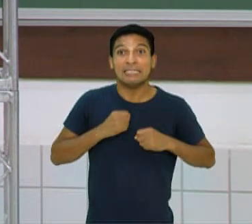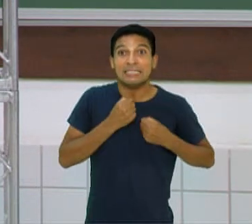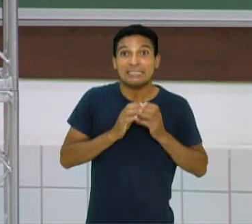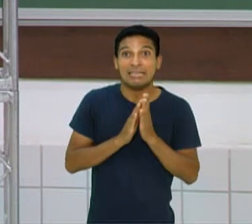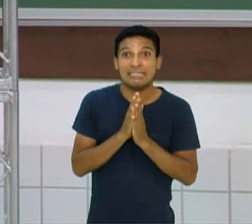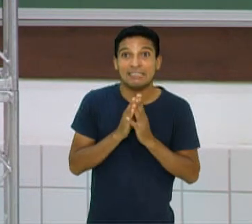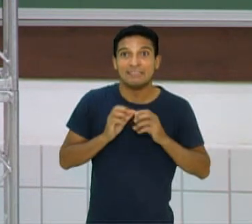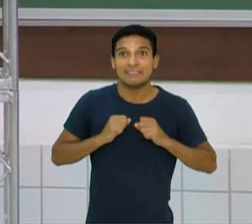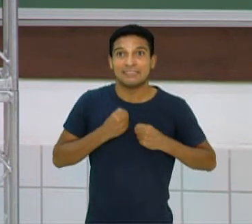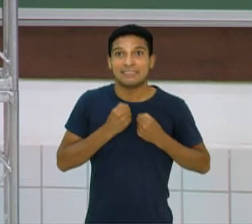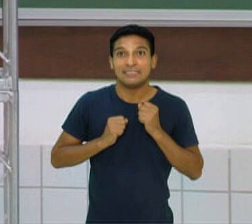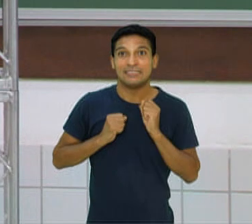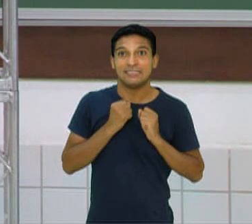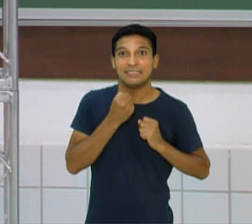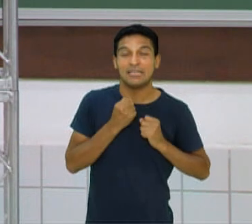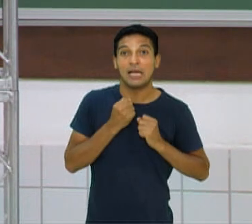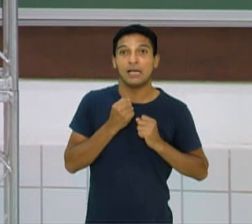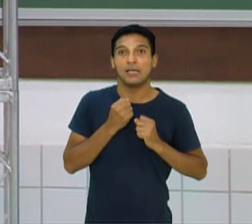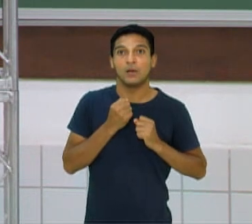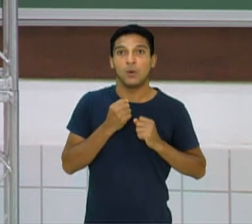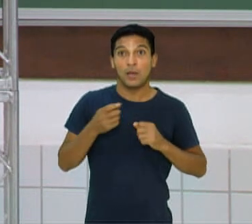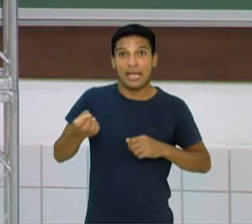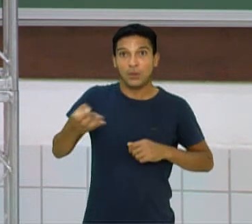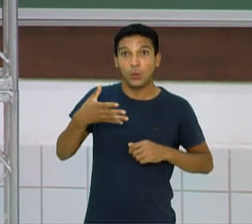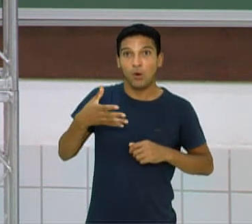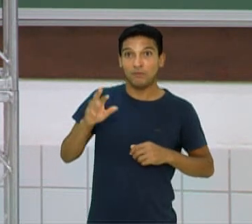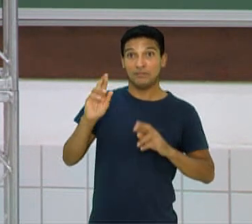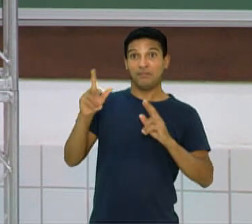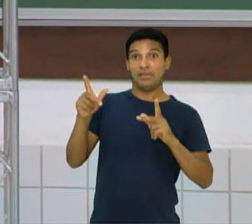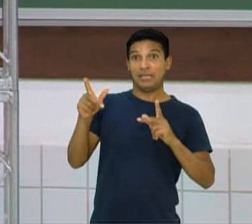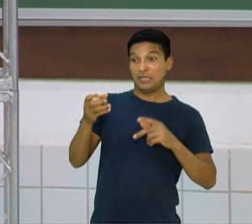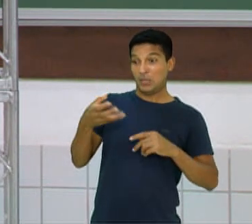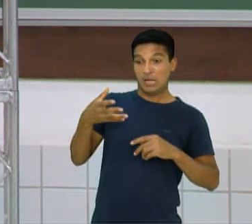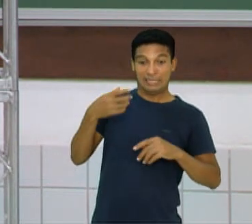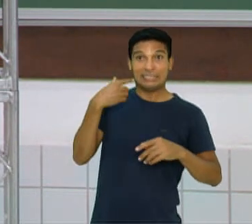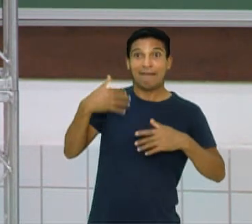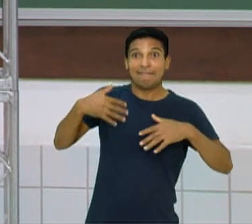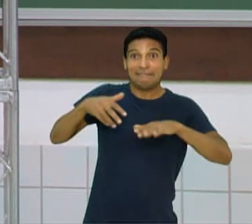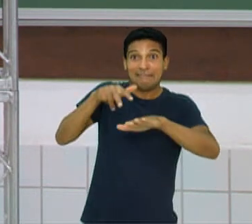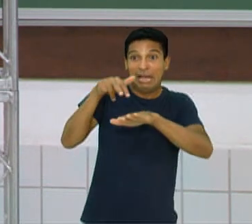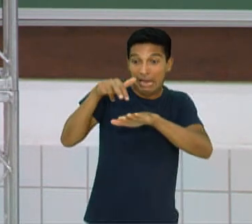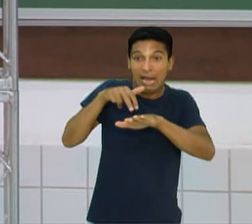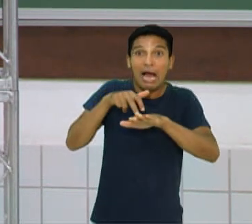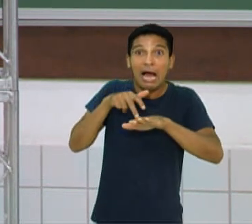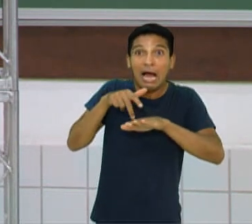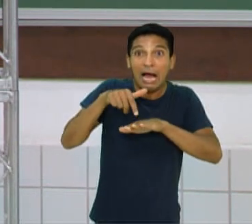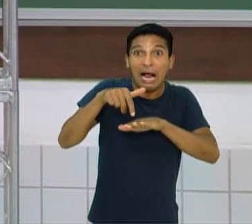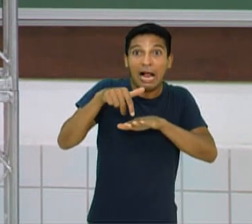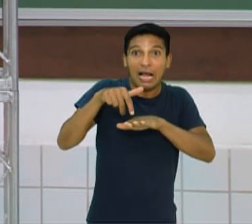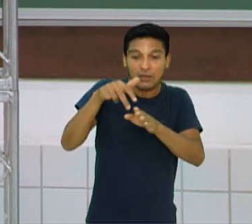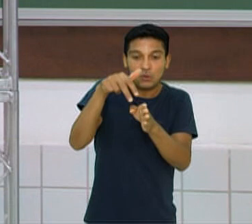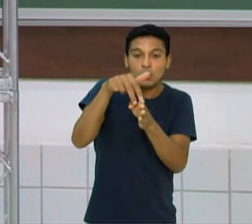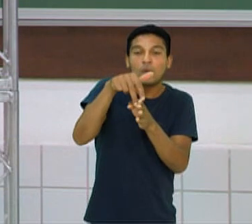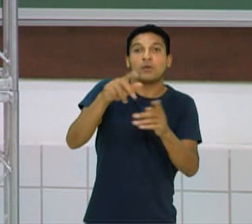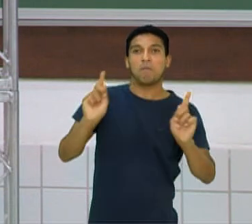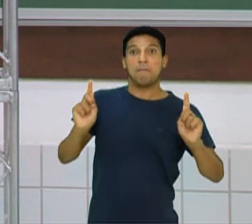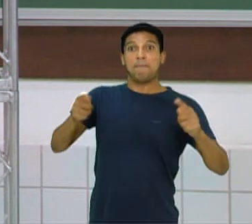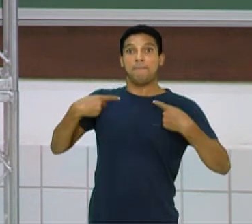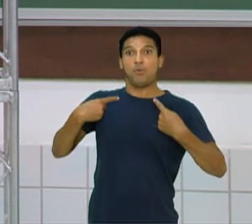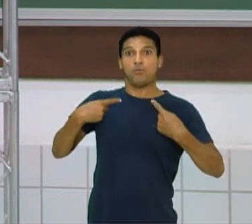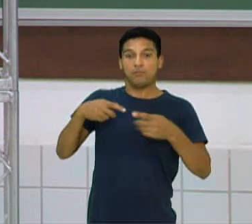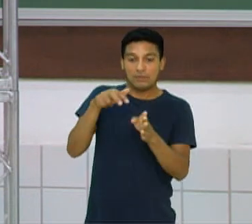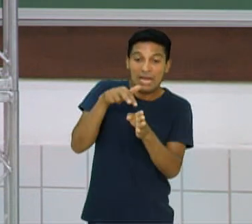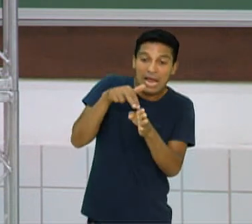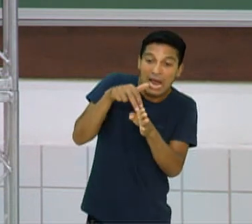ansiedade de fazer algo novo, de fazer algo diferente, de fazer algo desafiador.